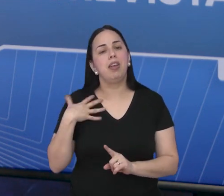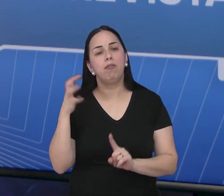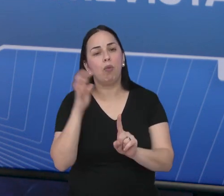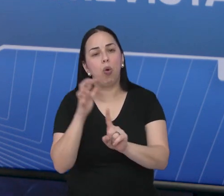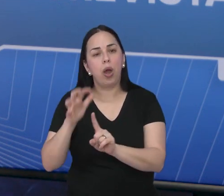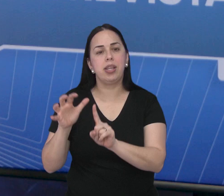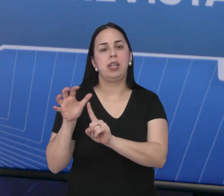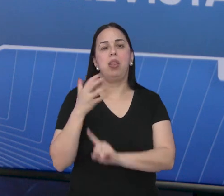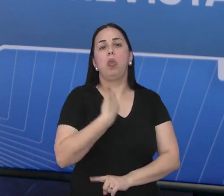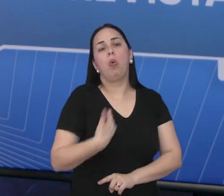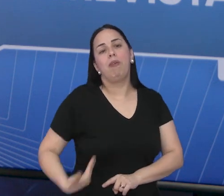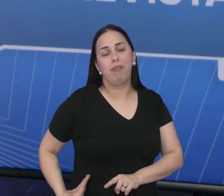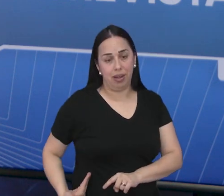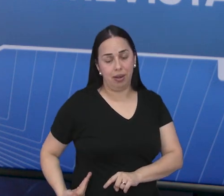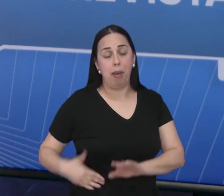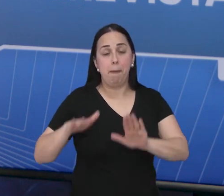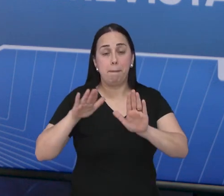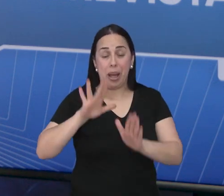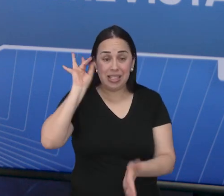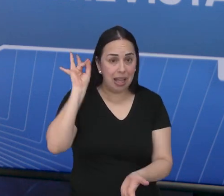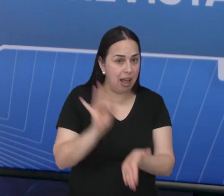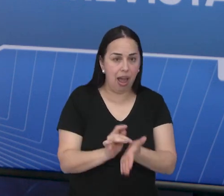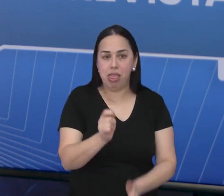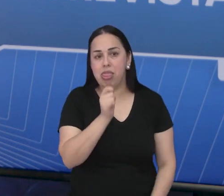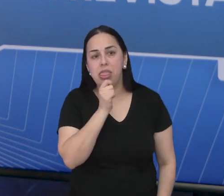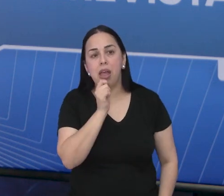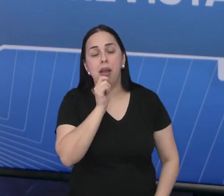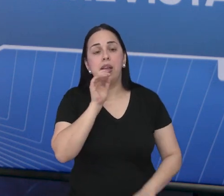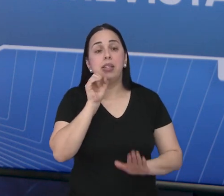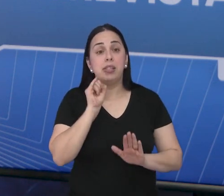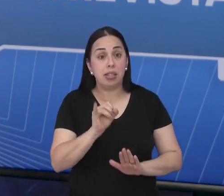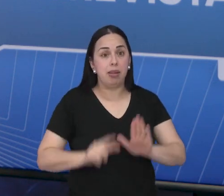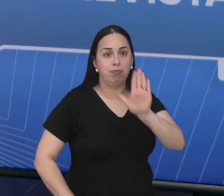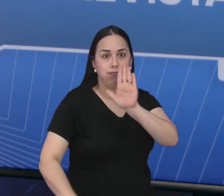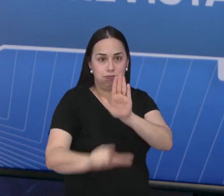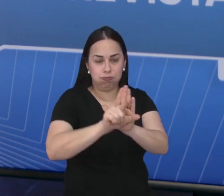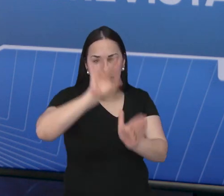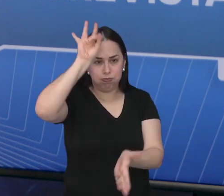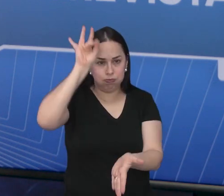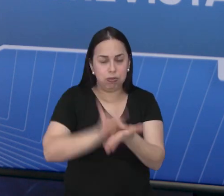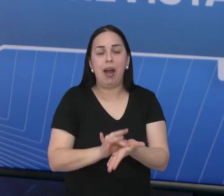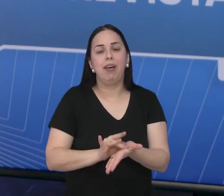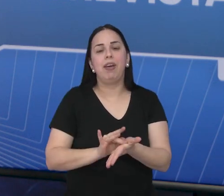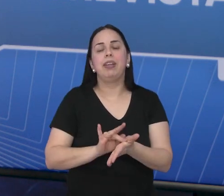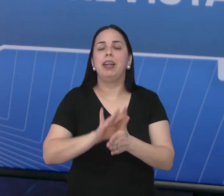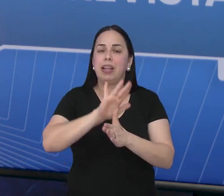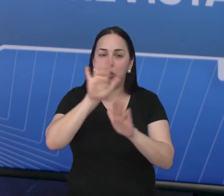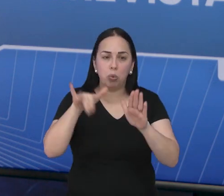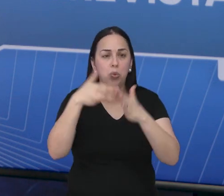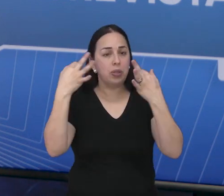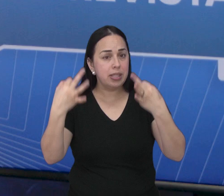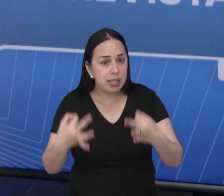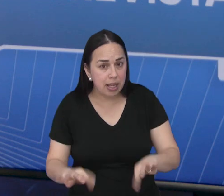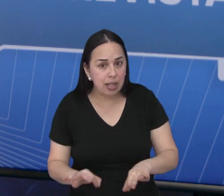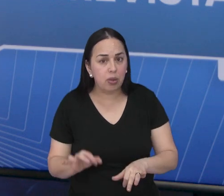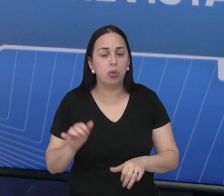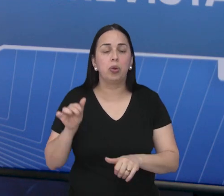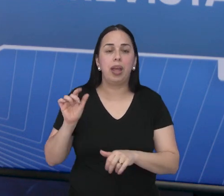aprovada 100%. Mas, assim que ela for promulgada, acredito que dê tudo certo com